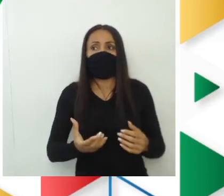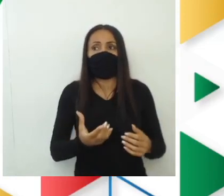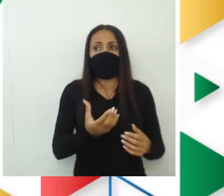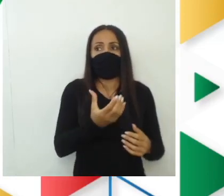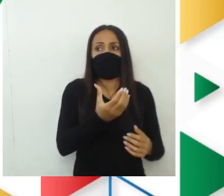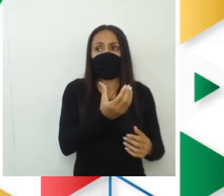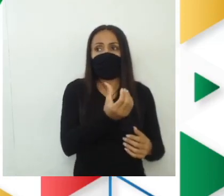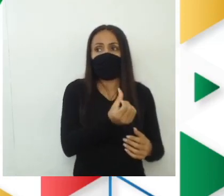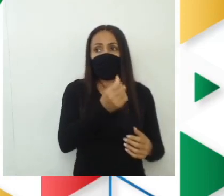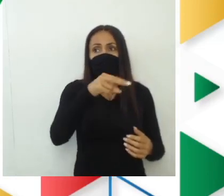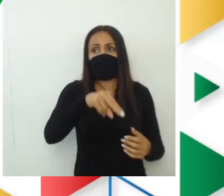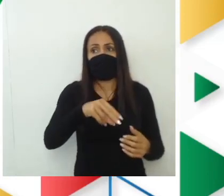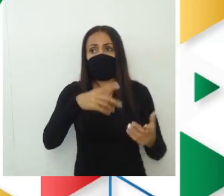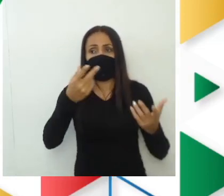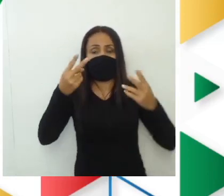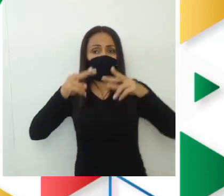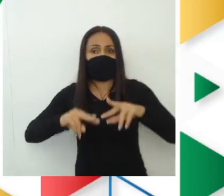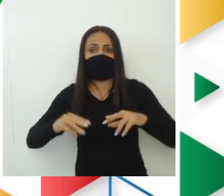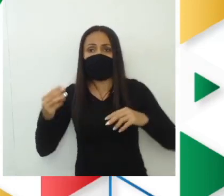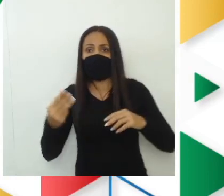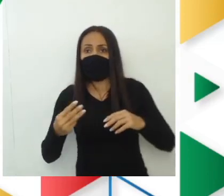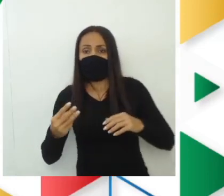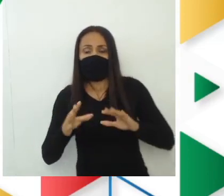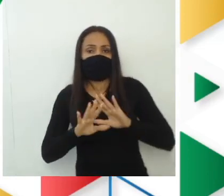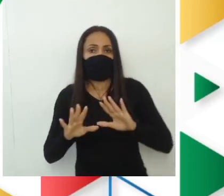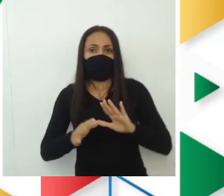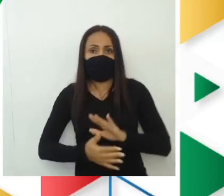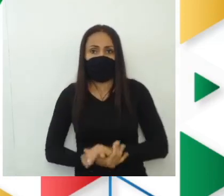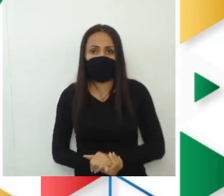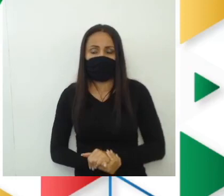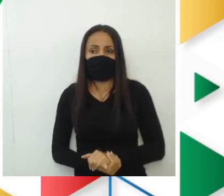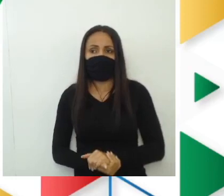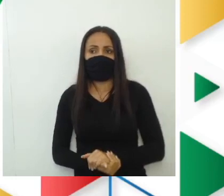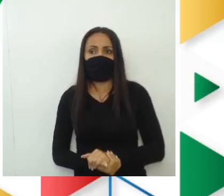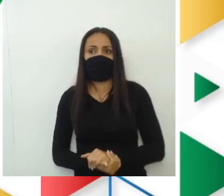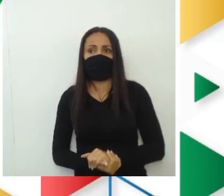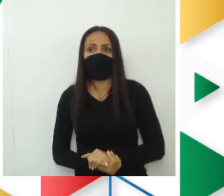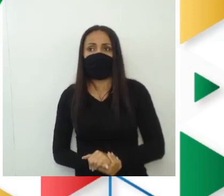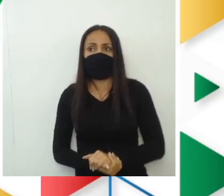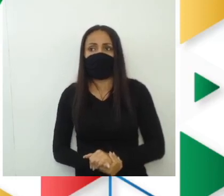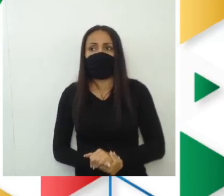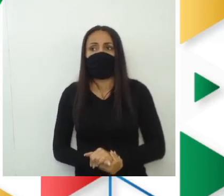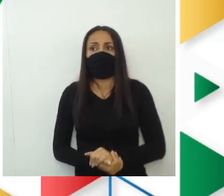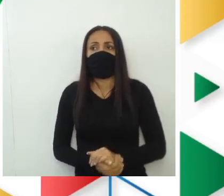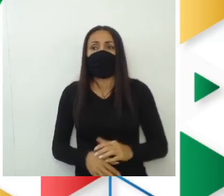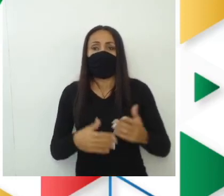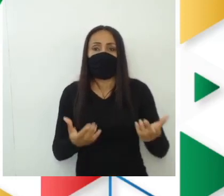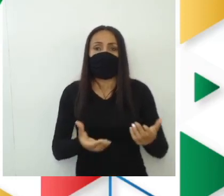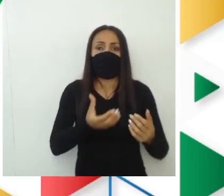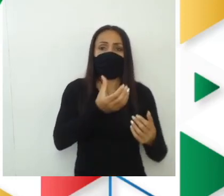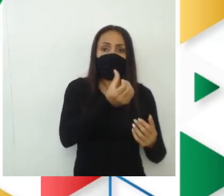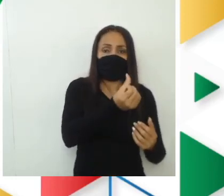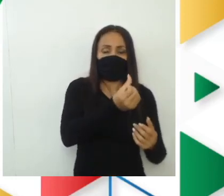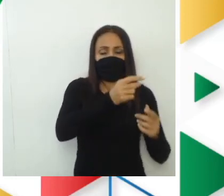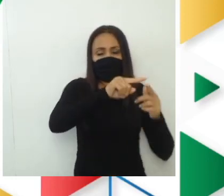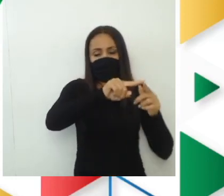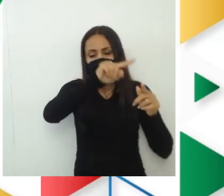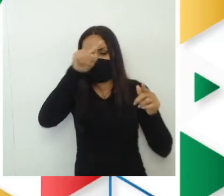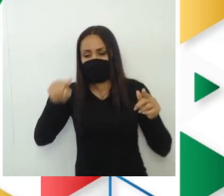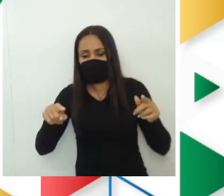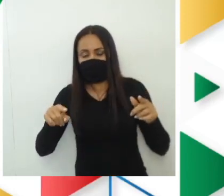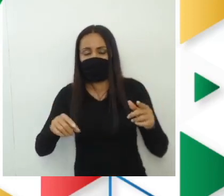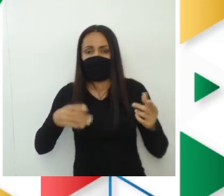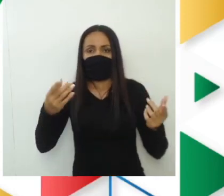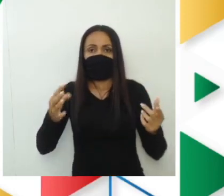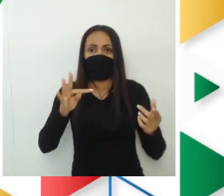para passar do milhão para o bilhão, mais 6 para ir do bilhão para o trilhão. Por que eles fizeram isso? Porque